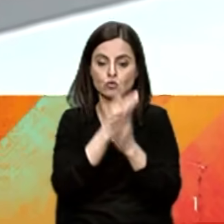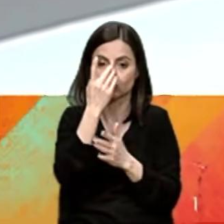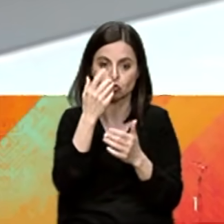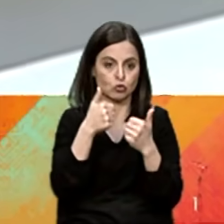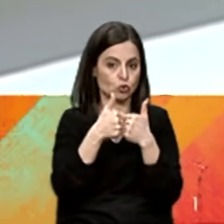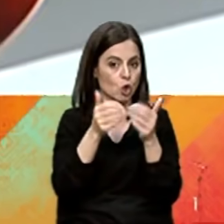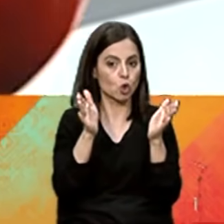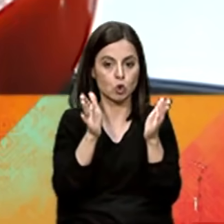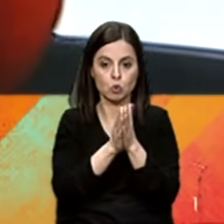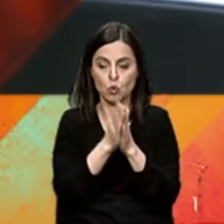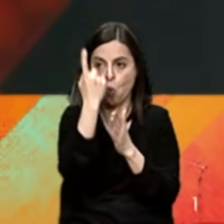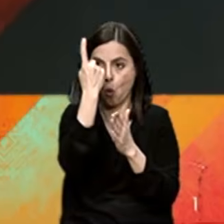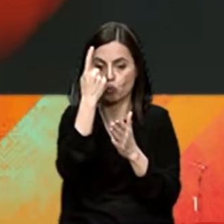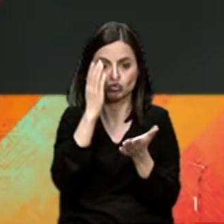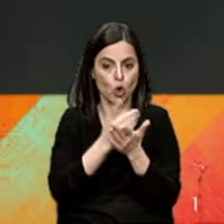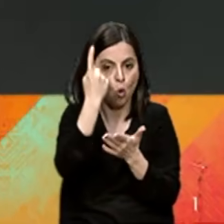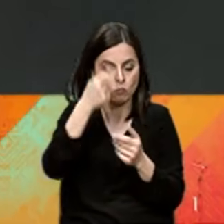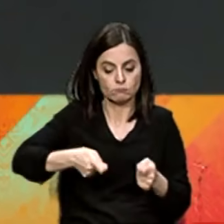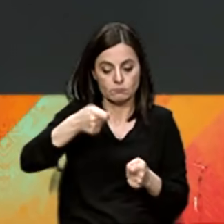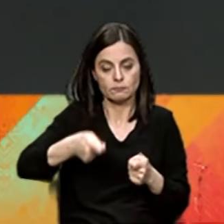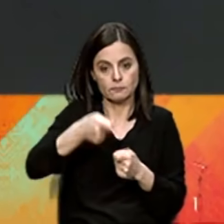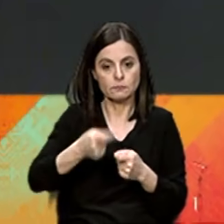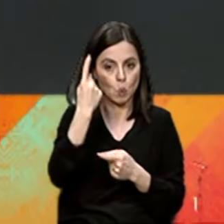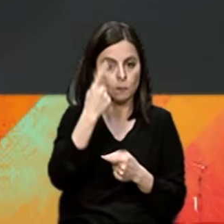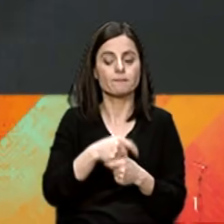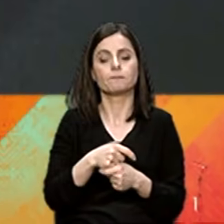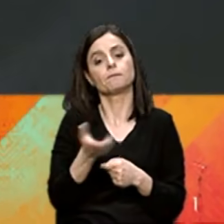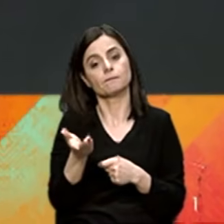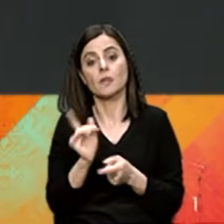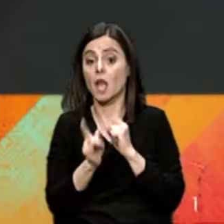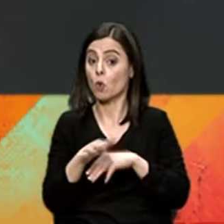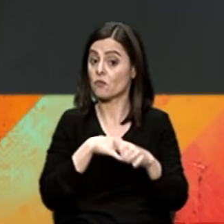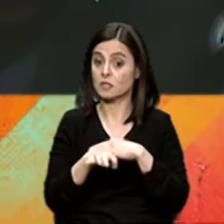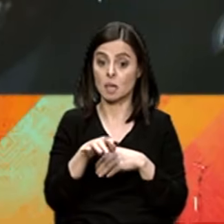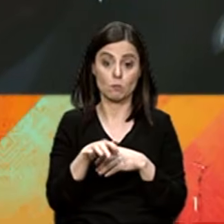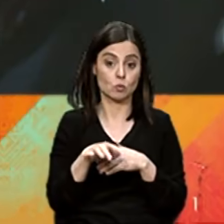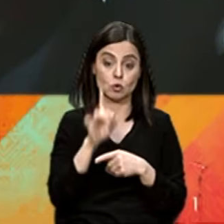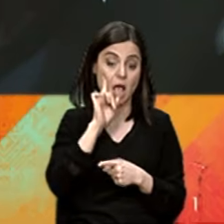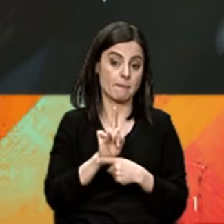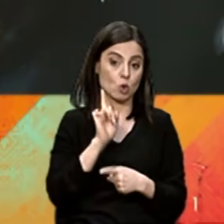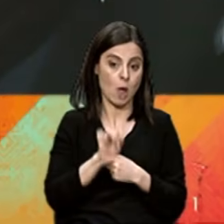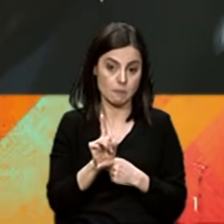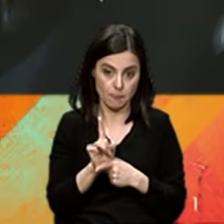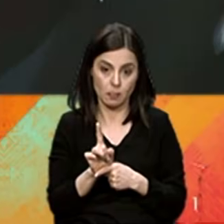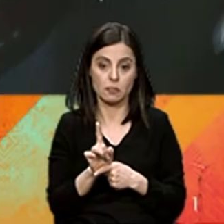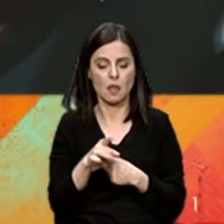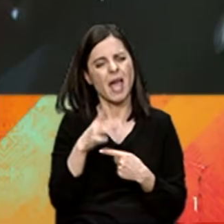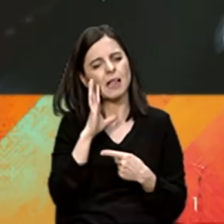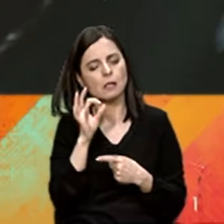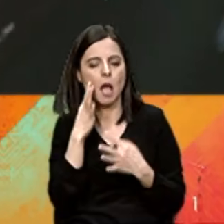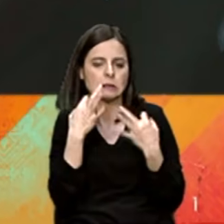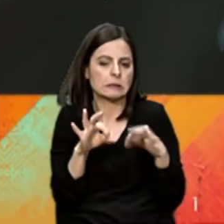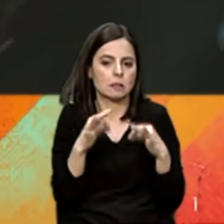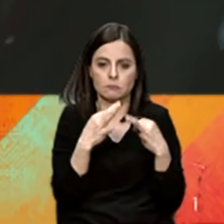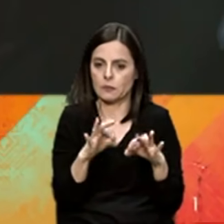cozinhado na mesma frigideira. Sónia, que é uma das coisas que nós temos feito nas nossas receitas. É verdade, é verdade. Que é simplifica, também simplifica. Simplificar, cozinhar